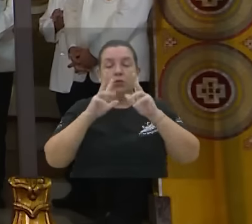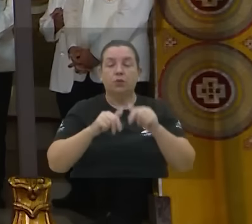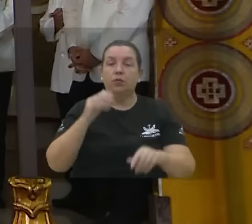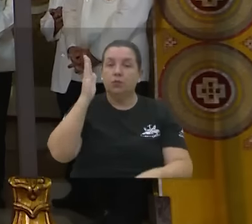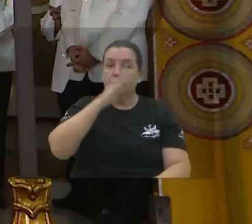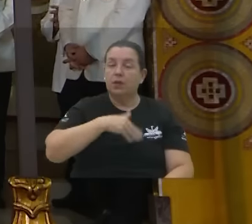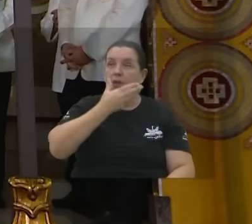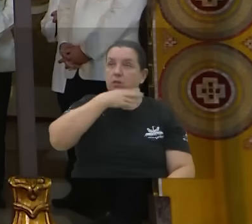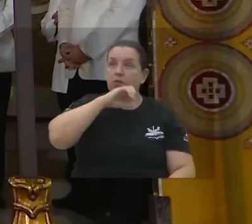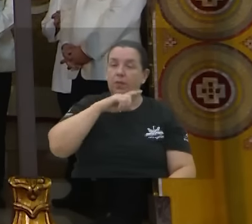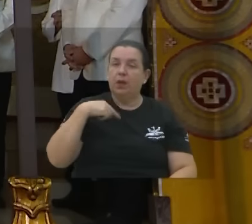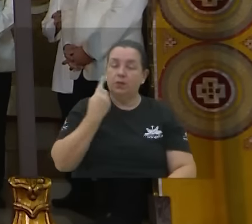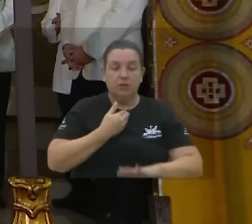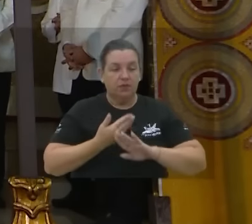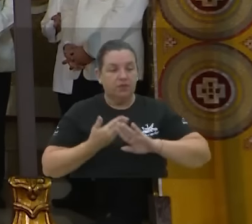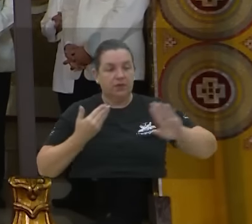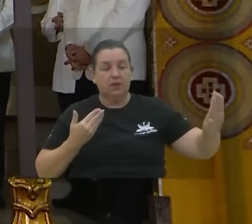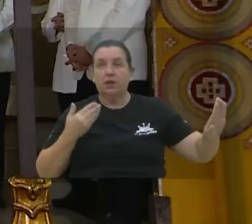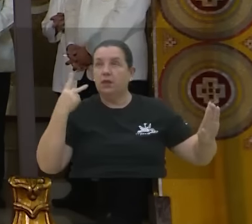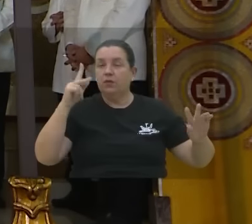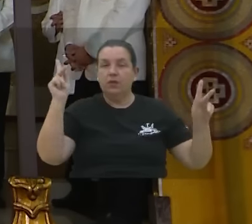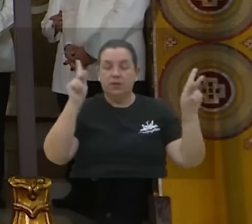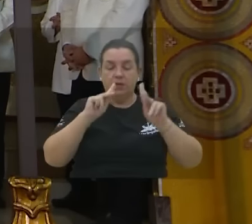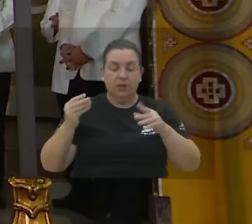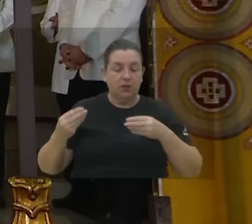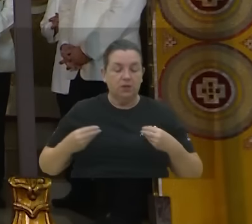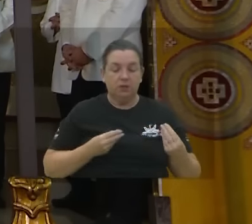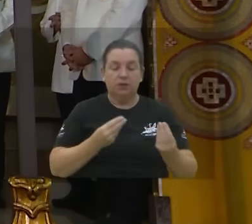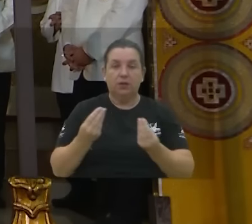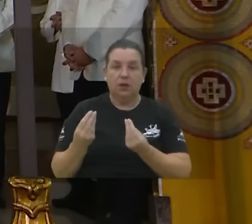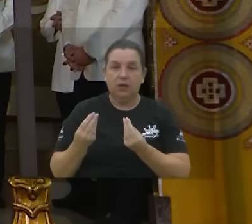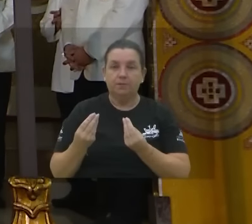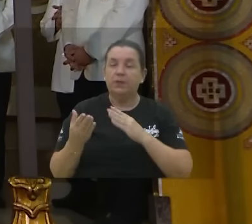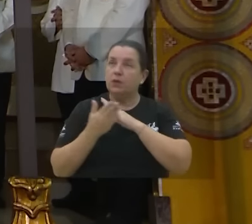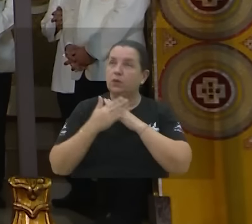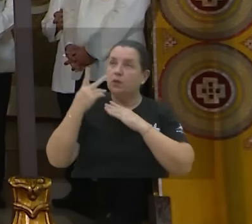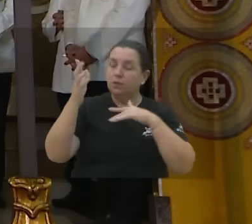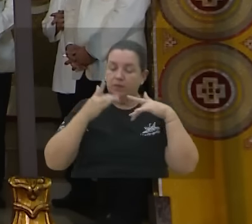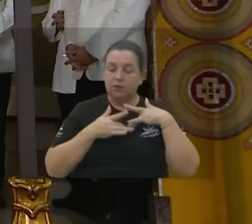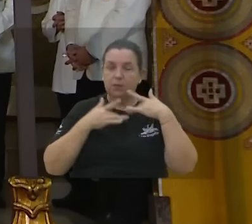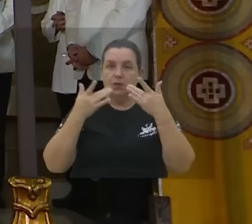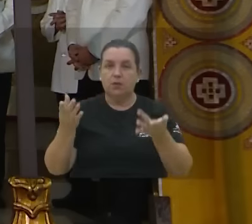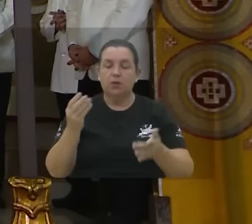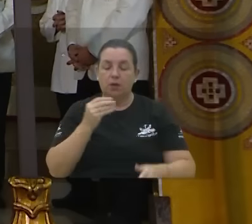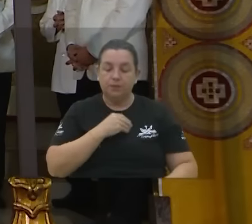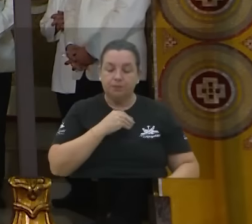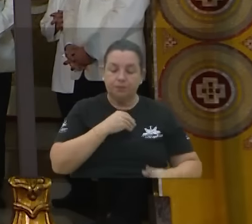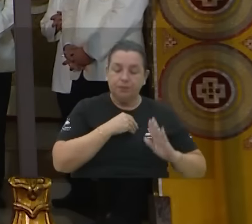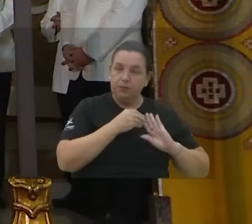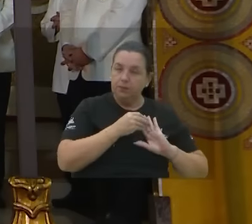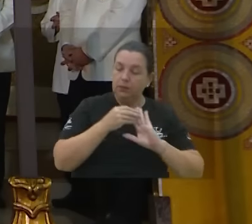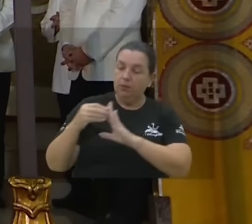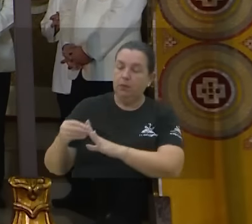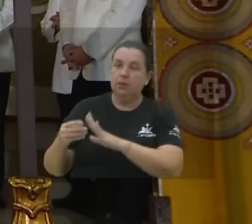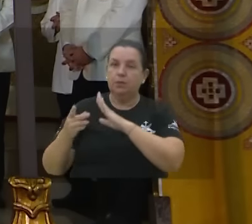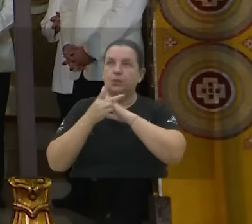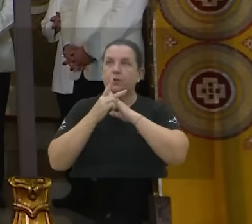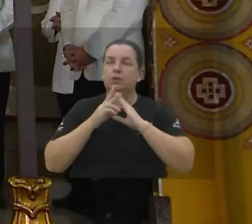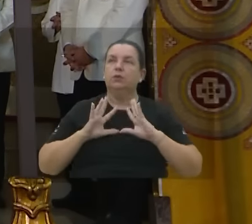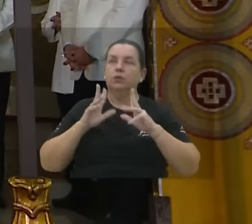de todos os males, ó Pai, e dai-nos hoje a vossa paz. Ajudados pela vossa misericórdia, sejamos